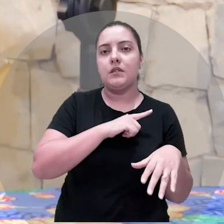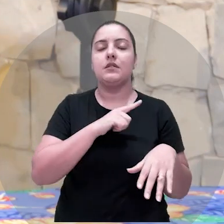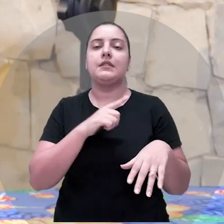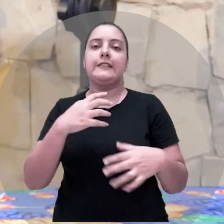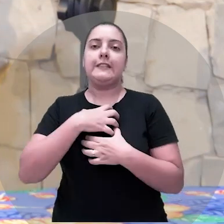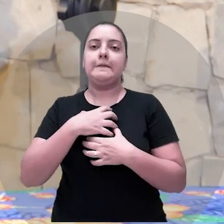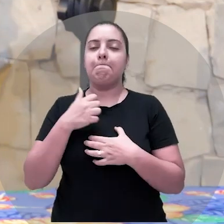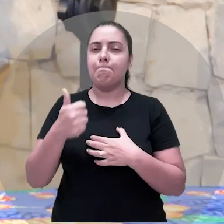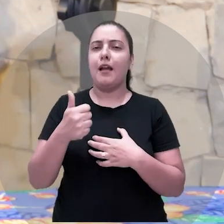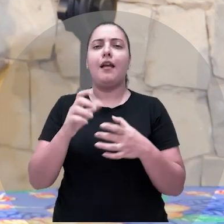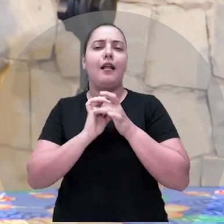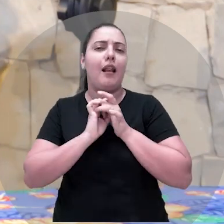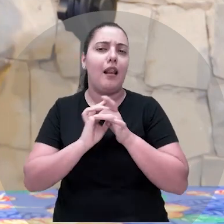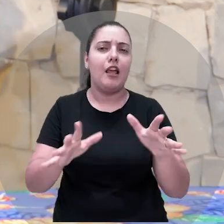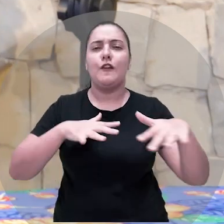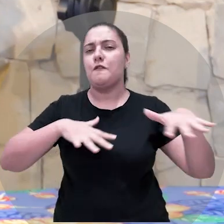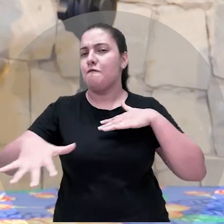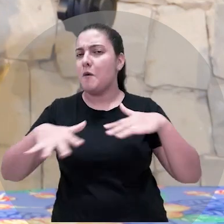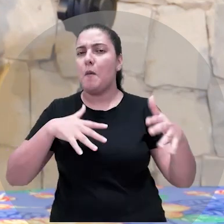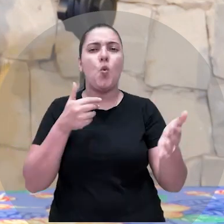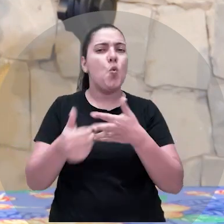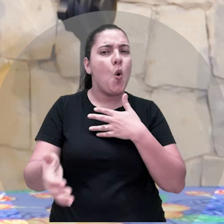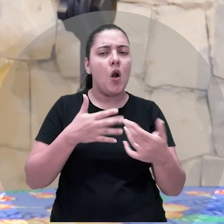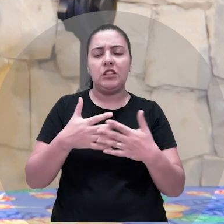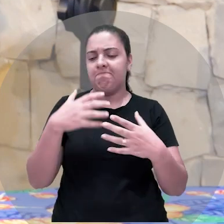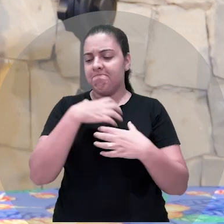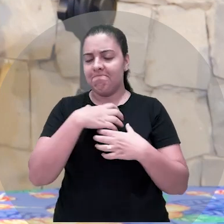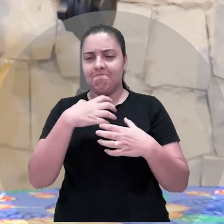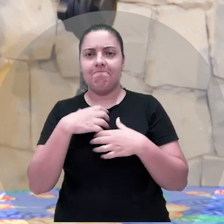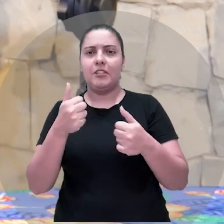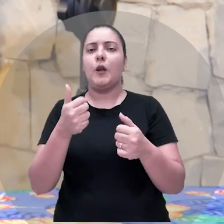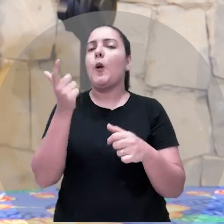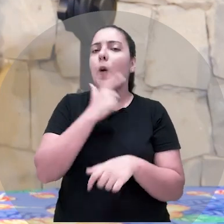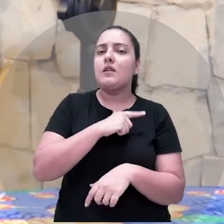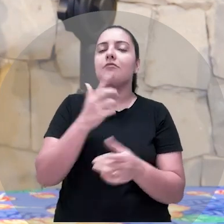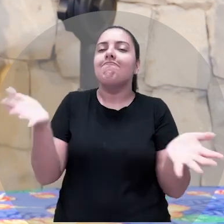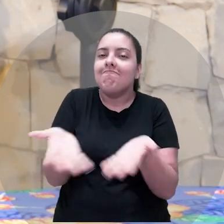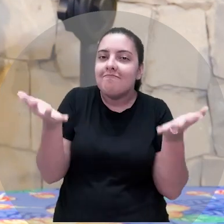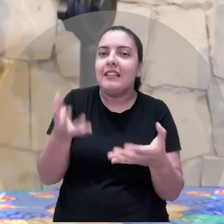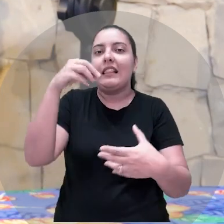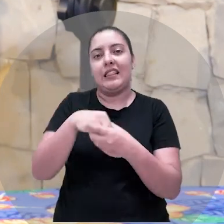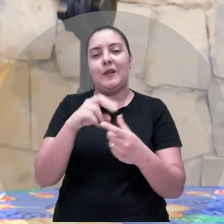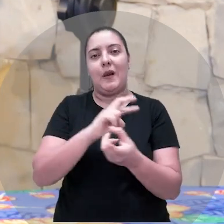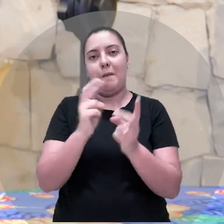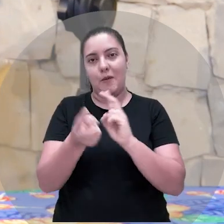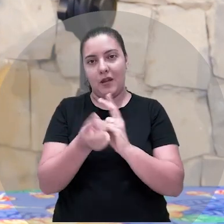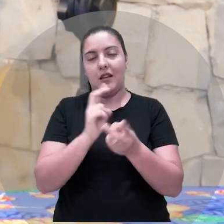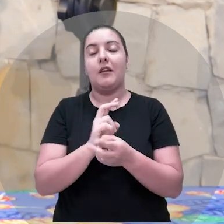área de habilidade que geralmente muitos autistas gostam então tocar instrumentos ouvir música cantar músicas